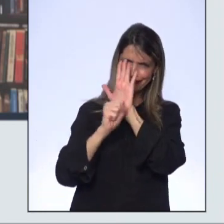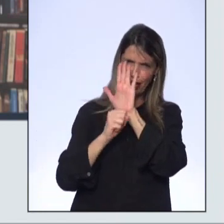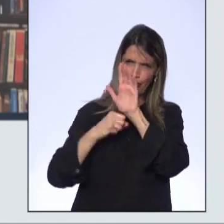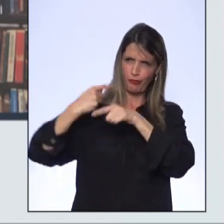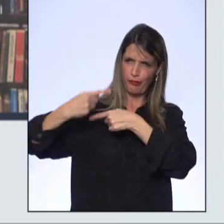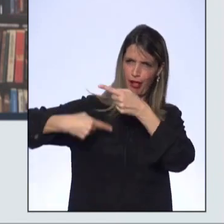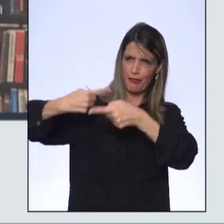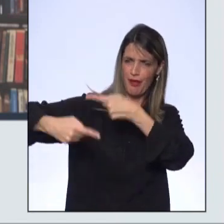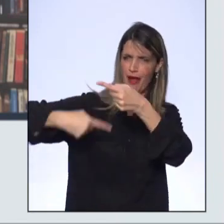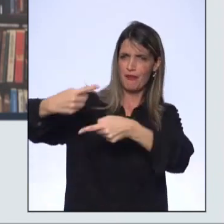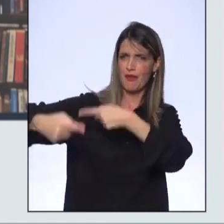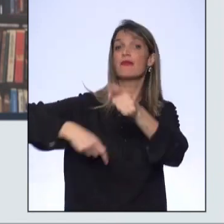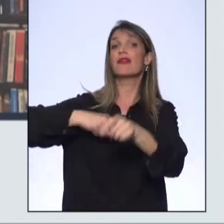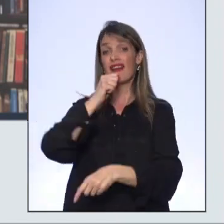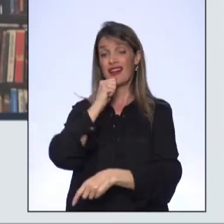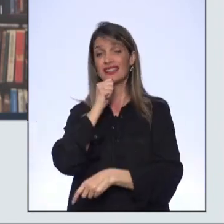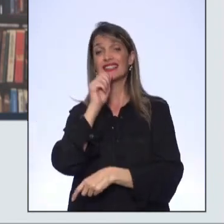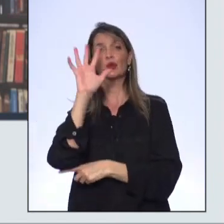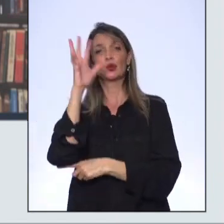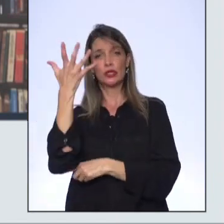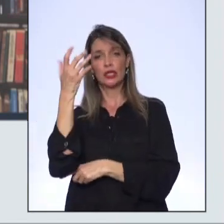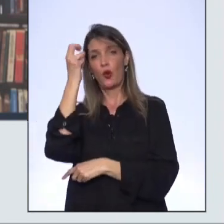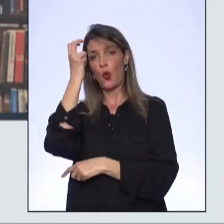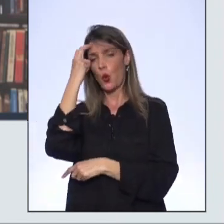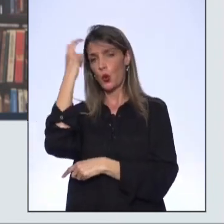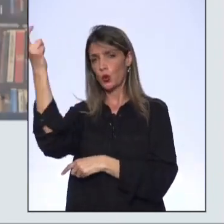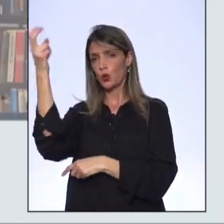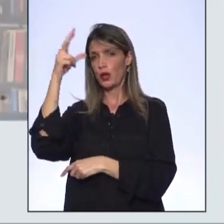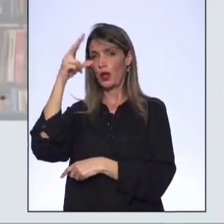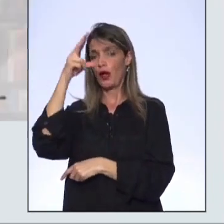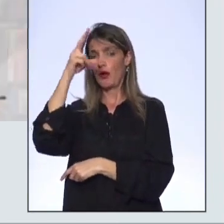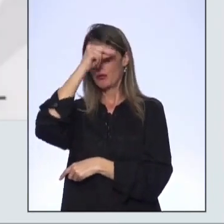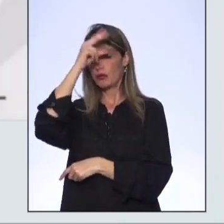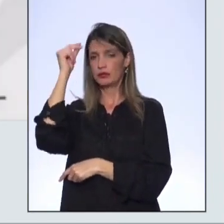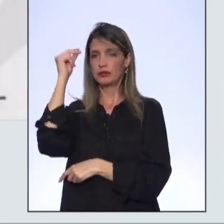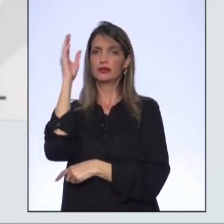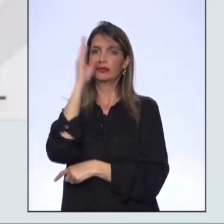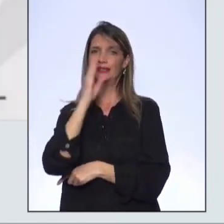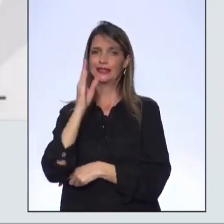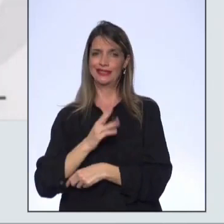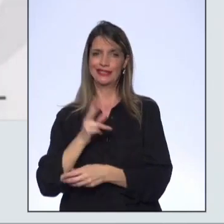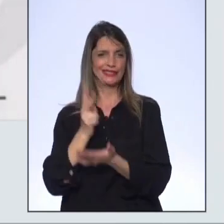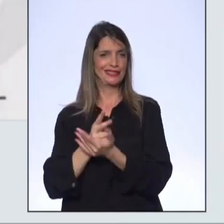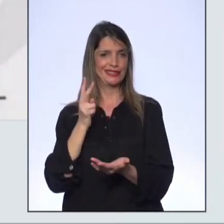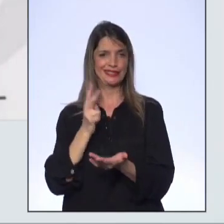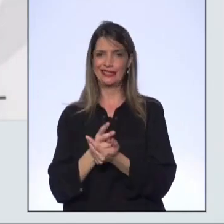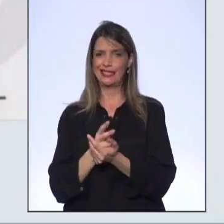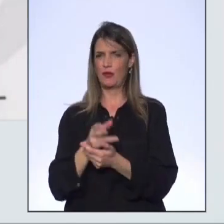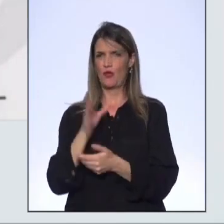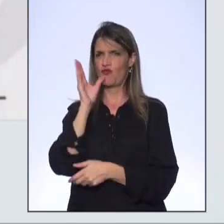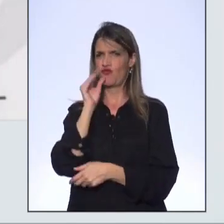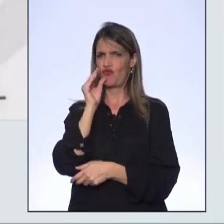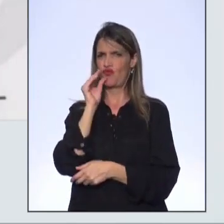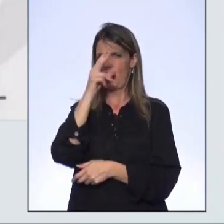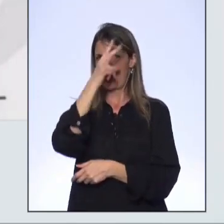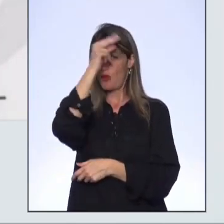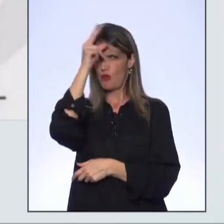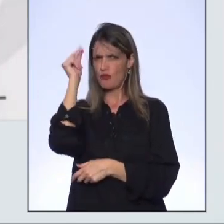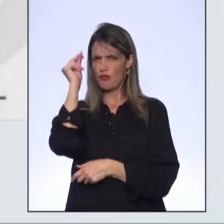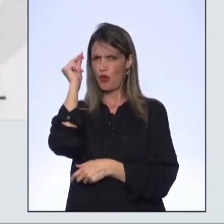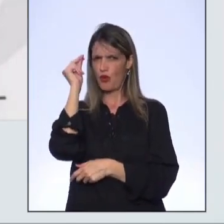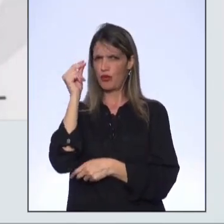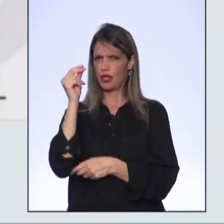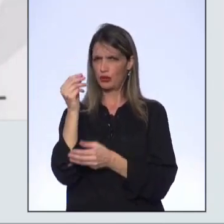fazendo parte, ainda hoje, da cultura política brasileira. Toda vez que um agente ou funcionário público